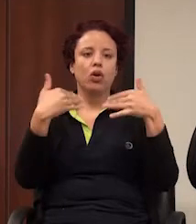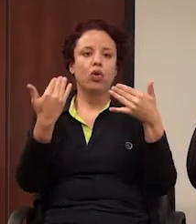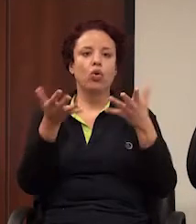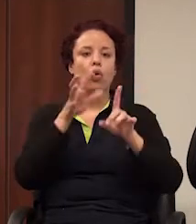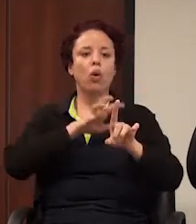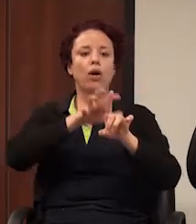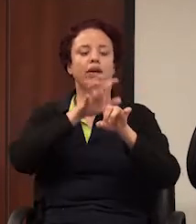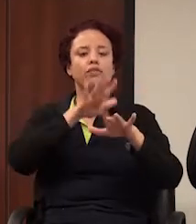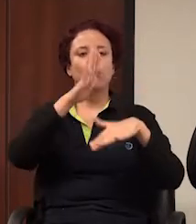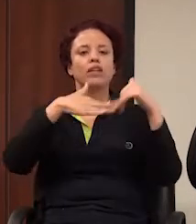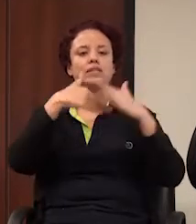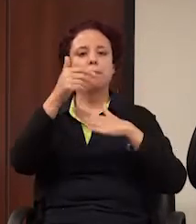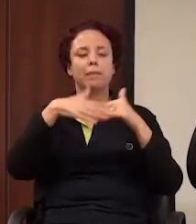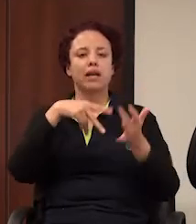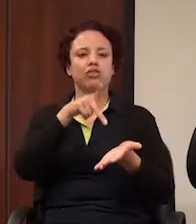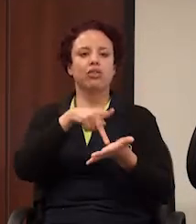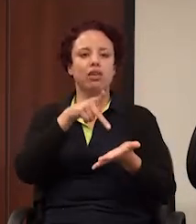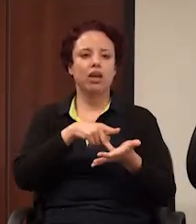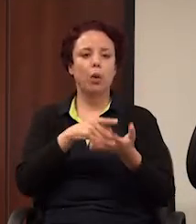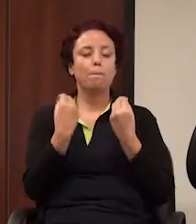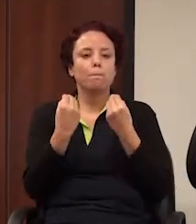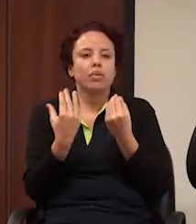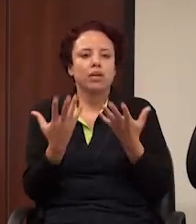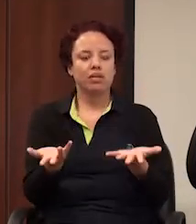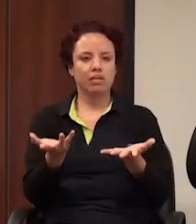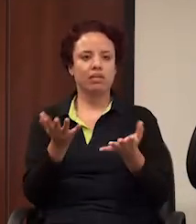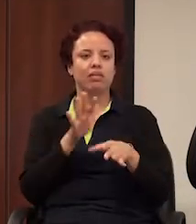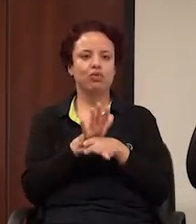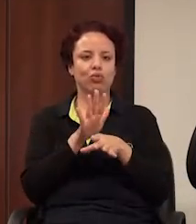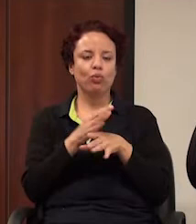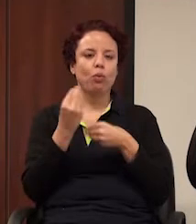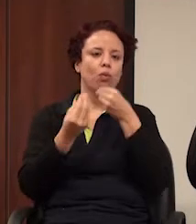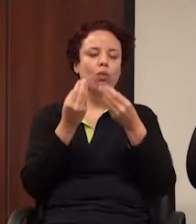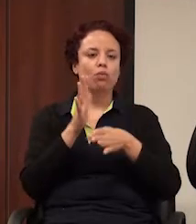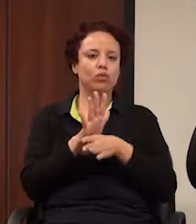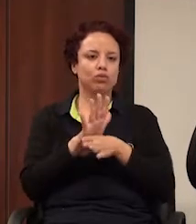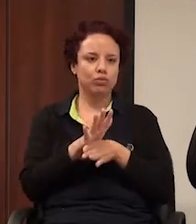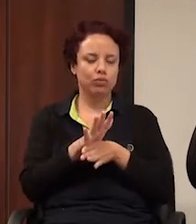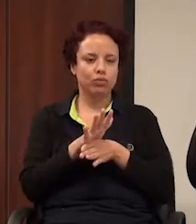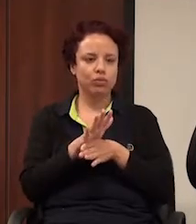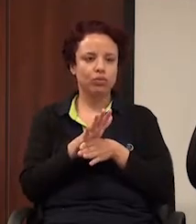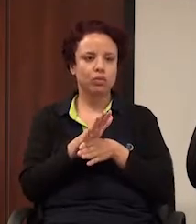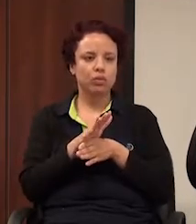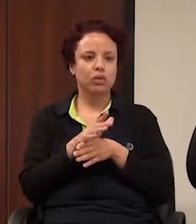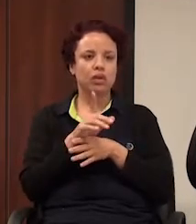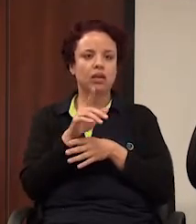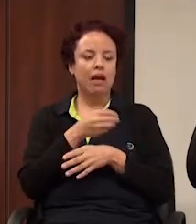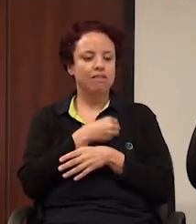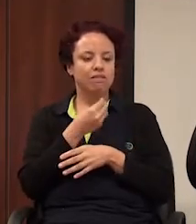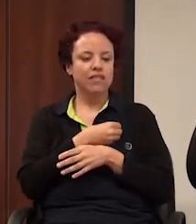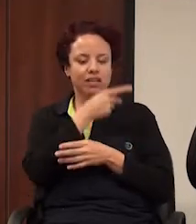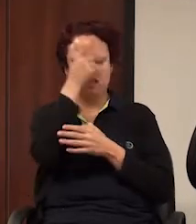prático disso? Ou, né, para que isso aí serviu ou, de fato, trouxe vantagens para a vida